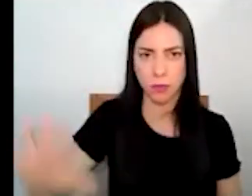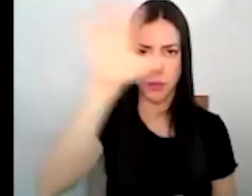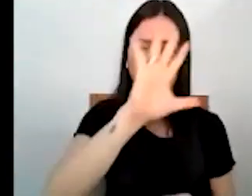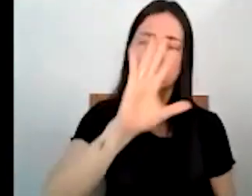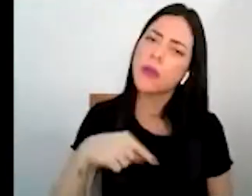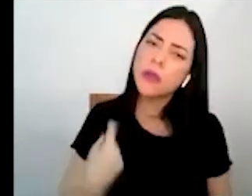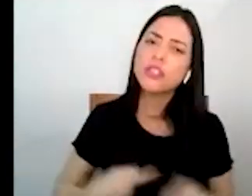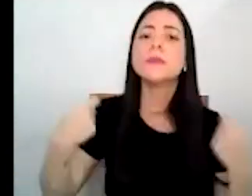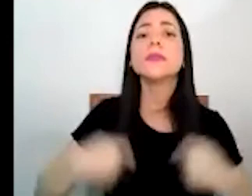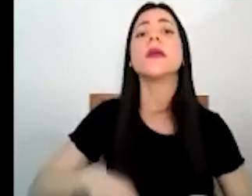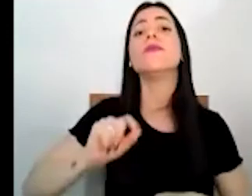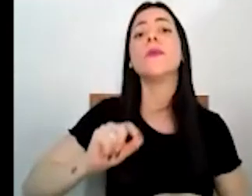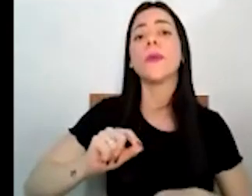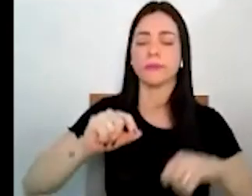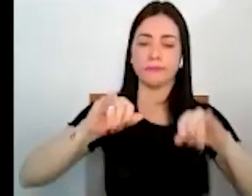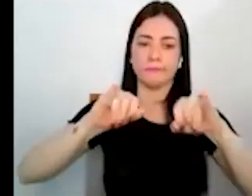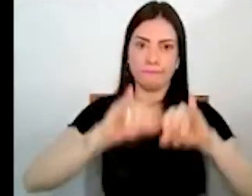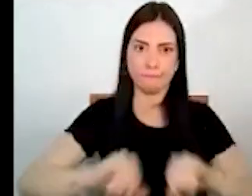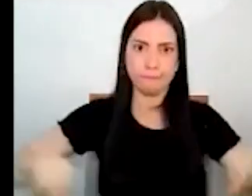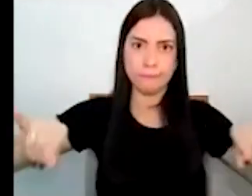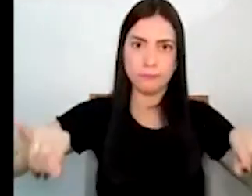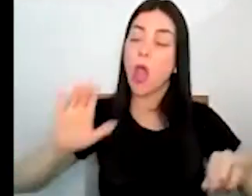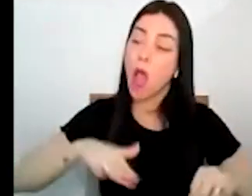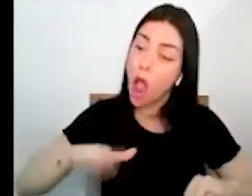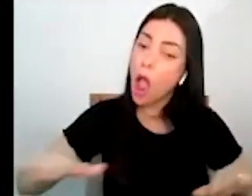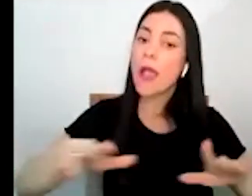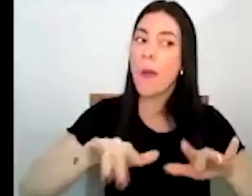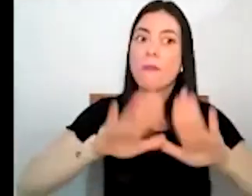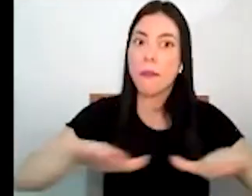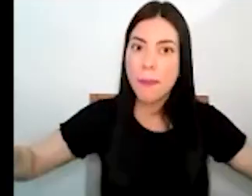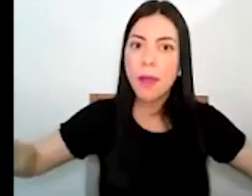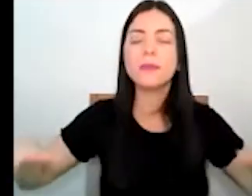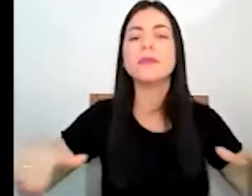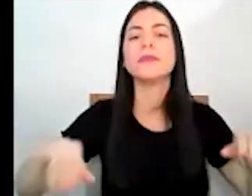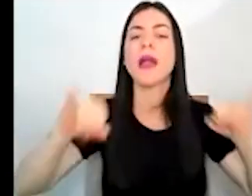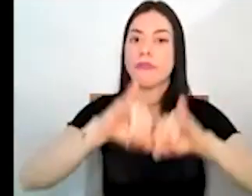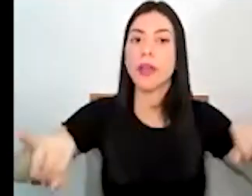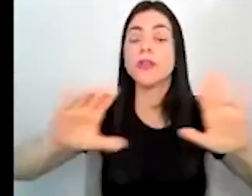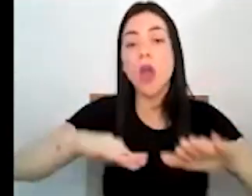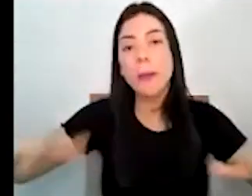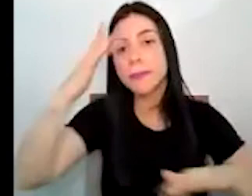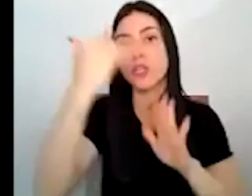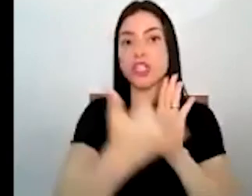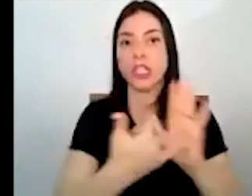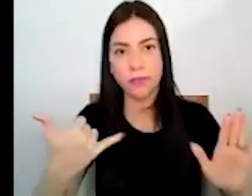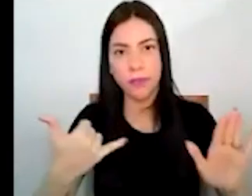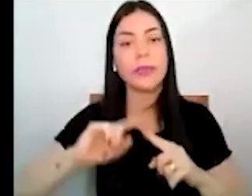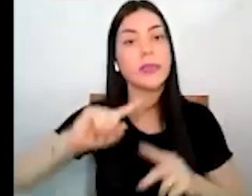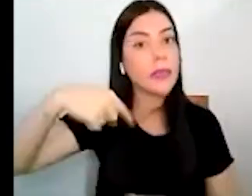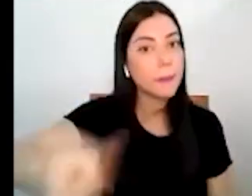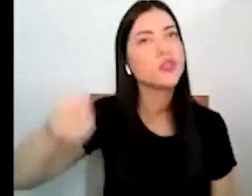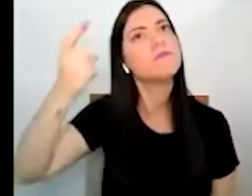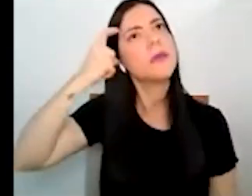precisava comunicar, né, que isso vai acontecer. Então, primeiro fazer uma chamada aberta para as pessoas se inscreverem, depois pensar como que a gente